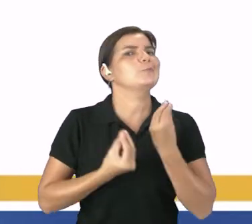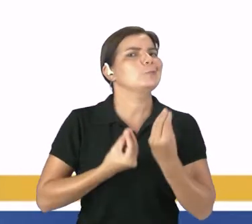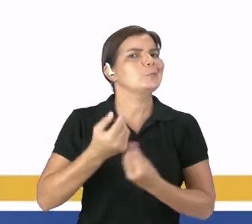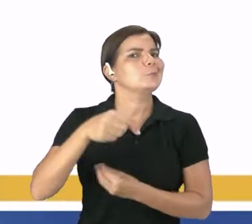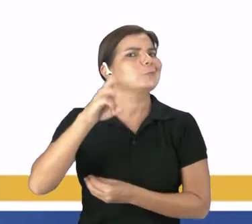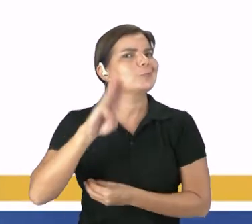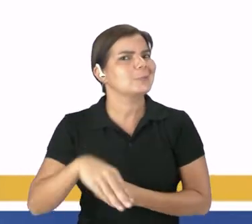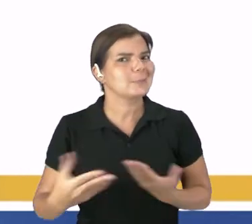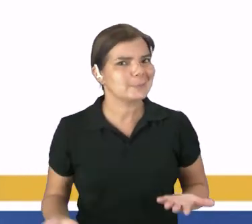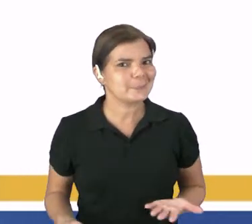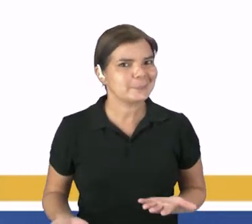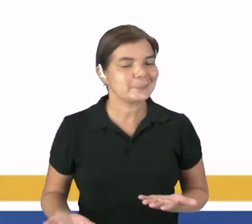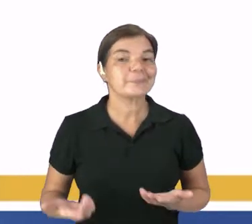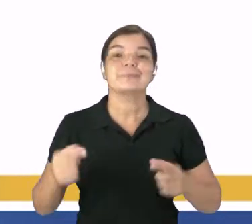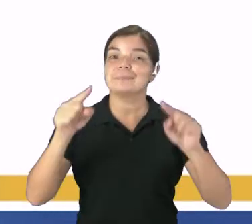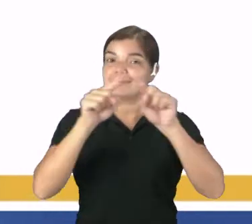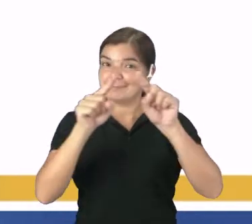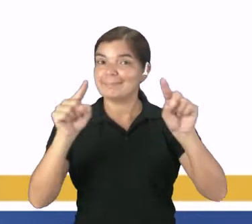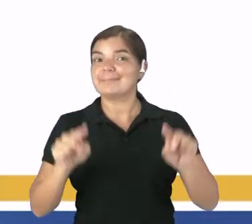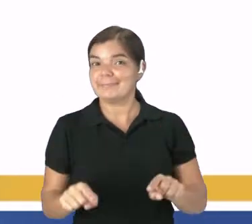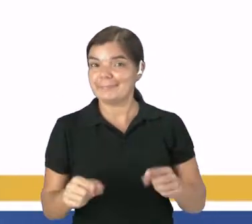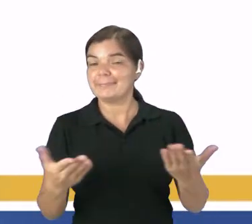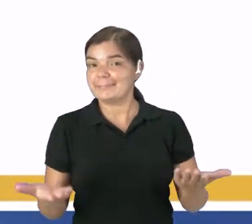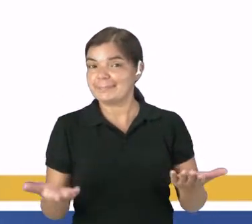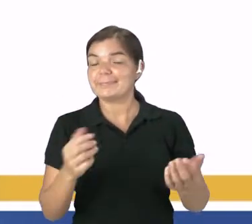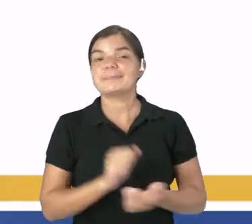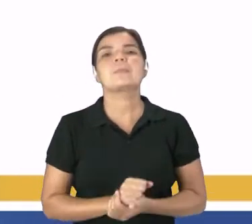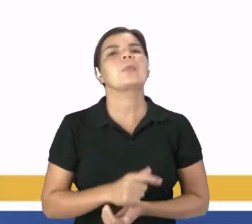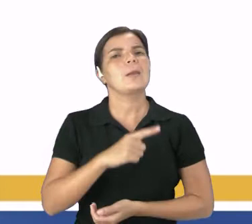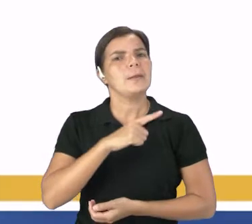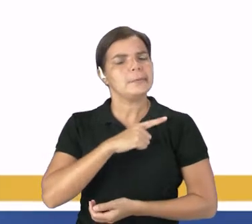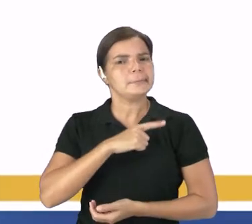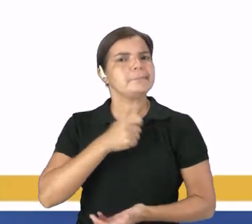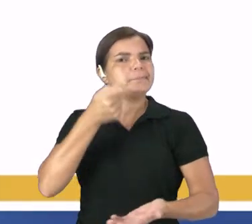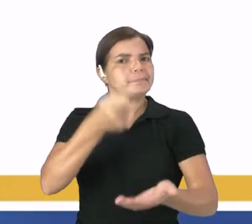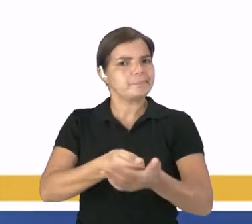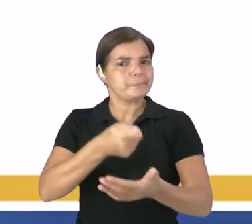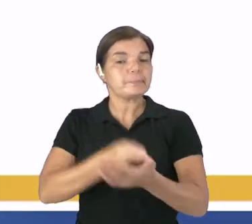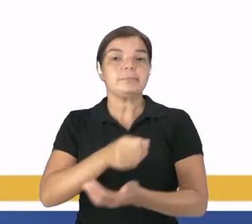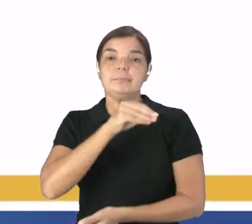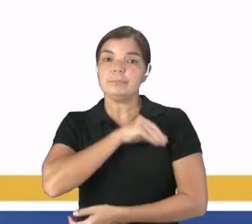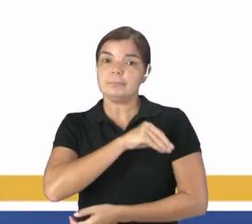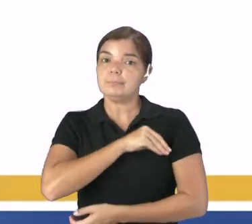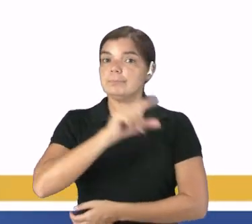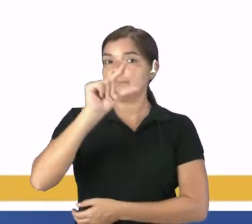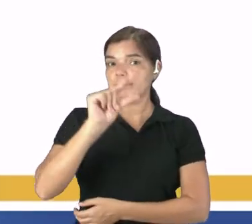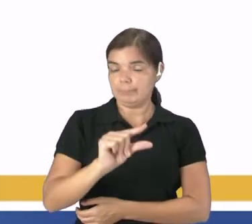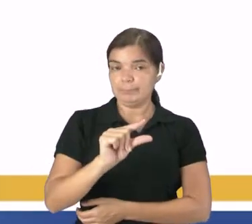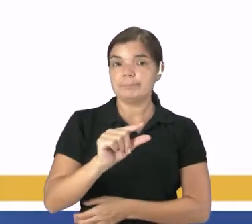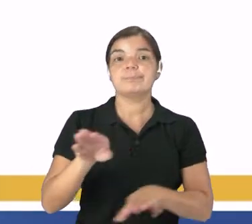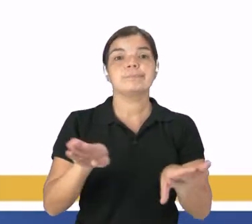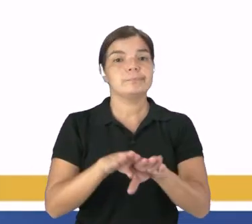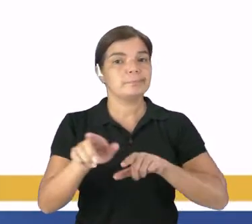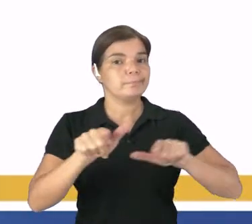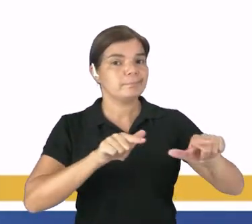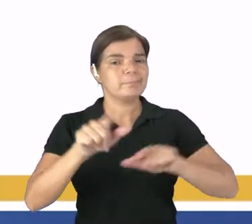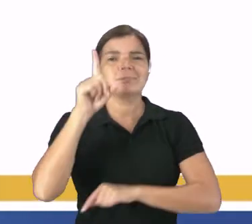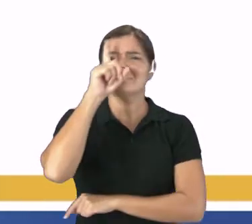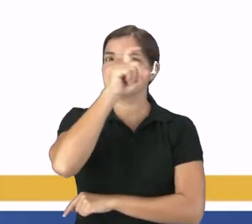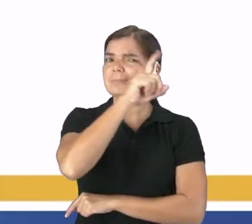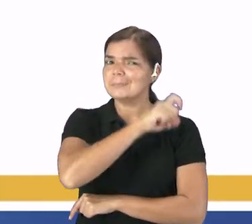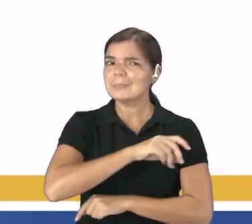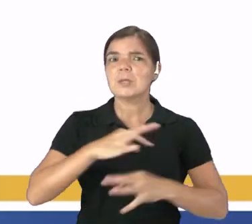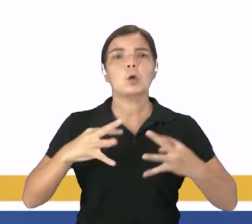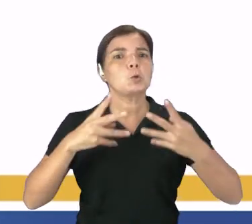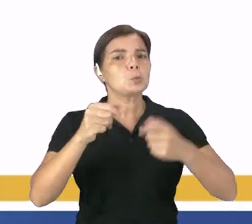rico à custa de quem? E aí? Do funcionário, né? E para isso ele tem que pagar salários baixos, né? As condições de trabalho vão